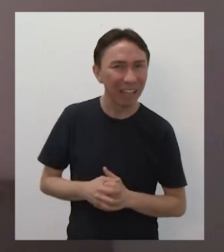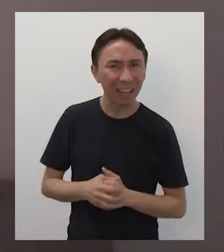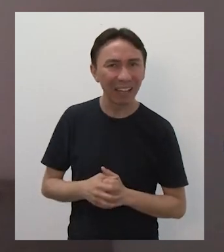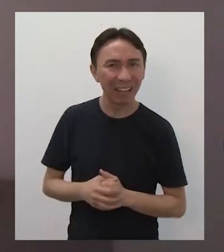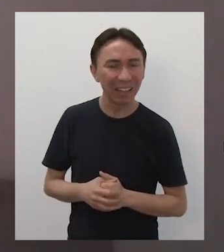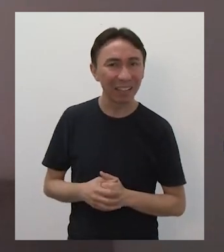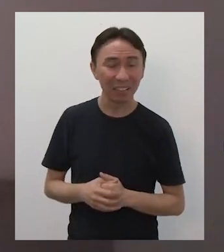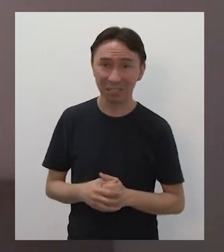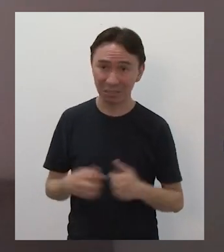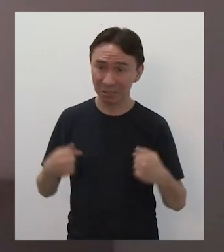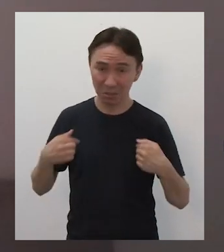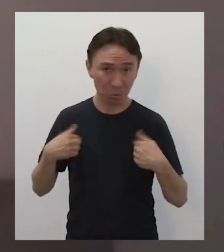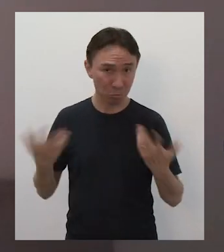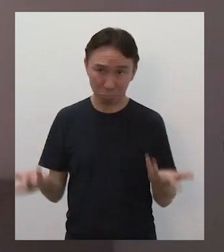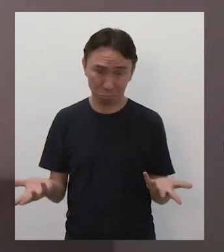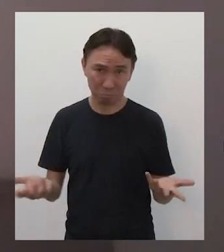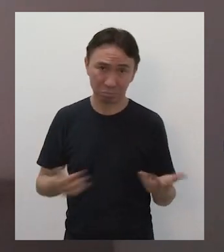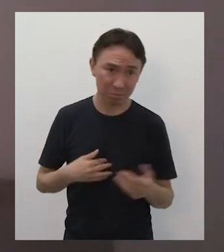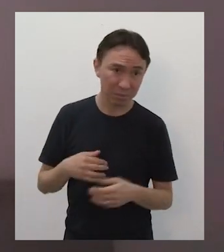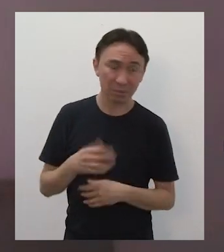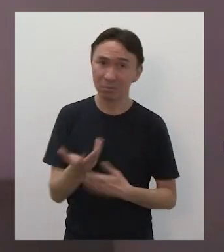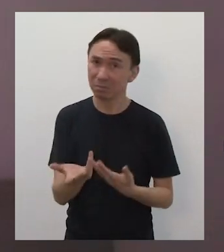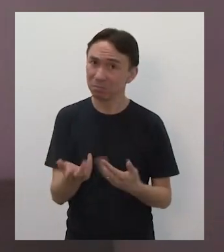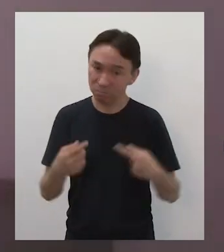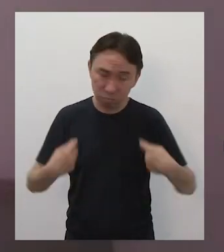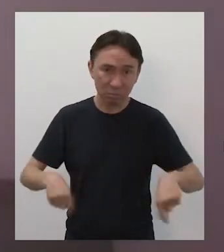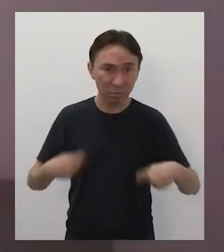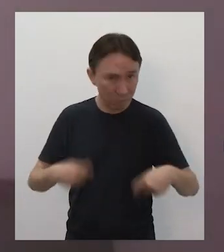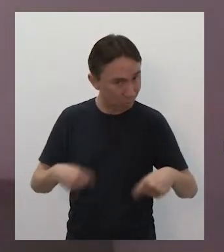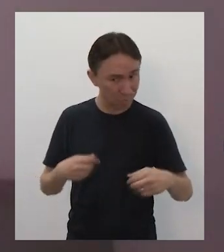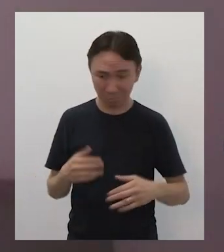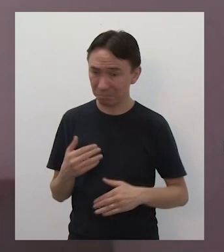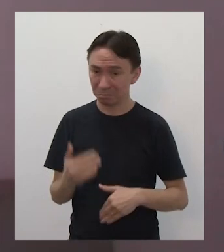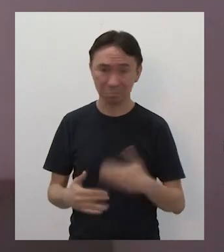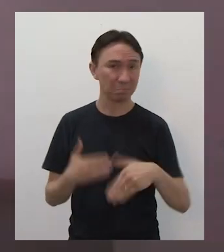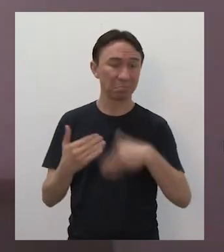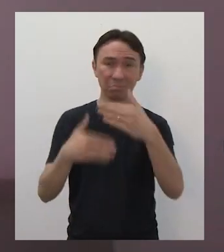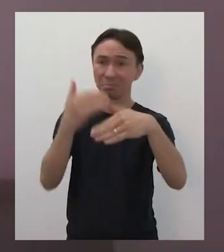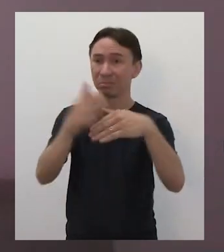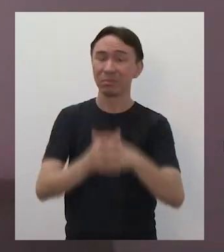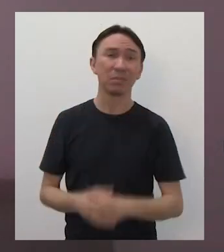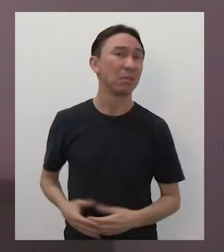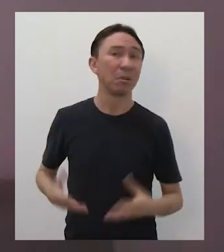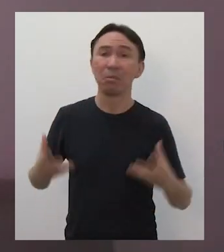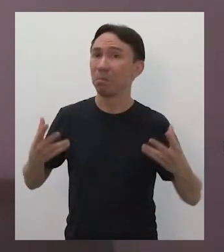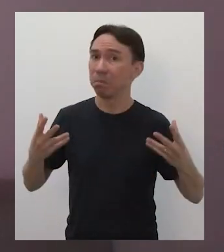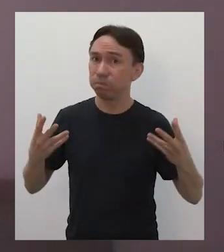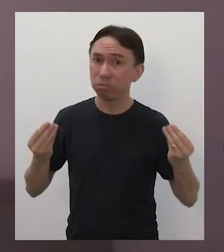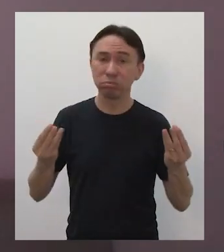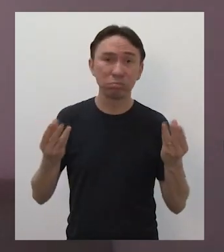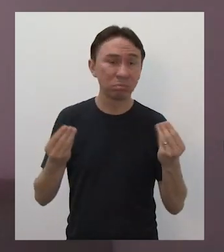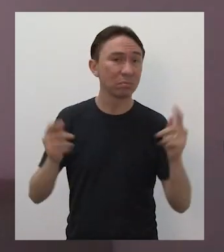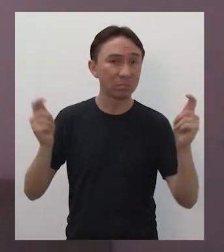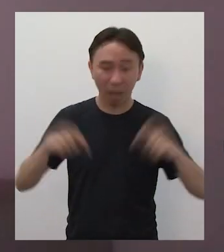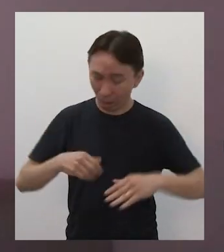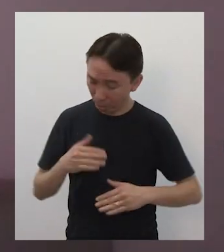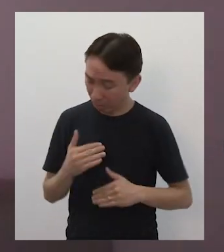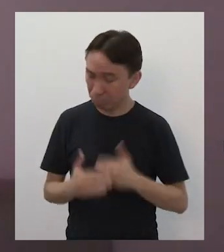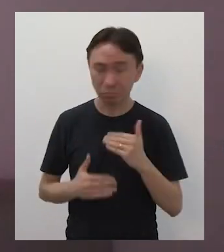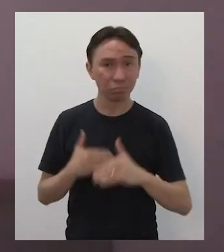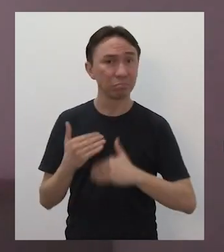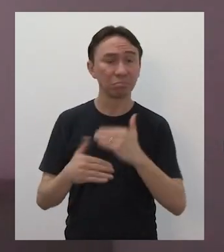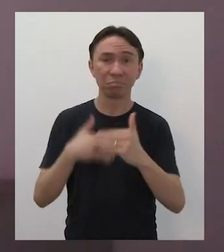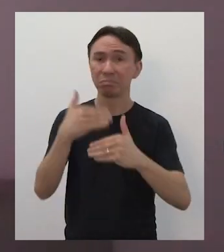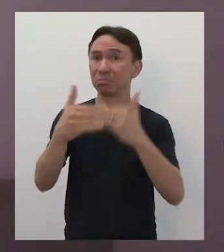Não significa que eu não tenha o que crescer. Claro que eu tenho. Nossa, eu tenho muito para avançar, gente, ainda